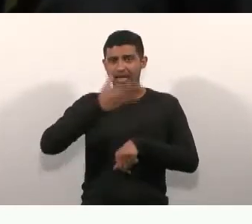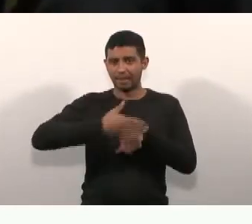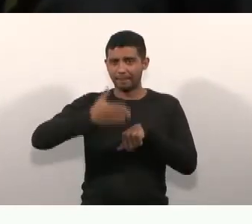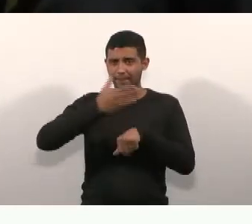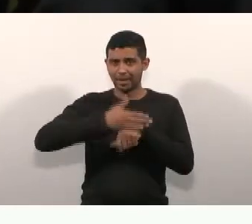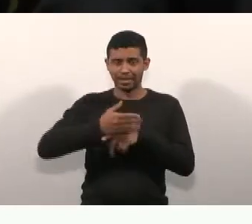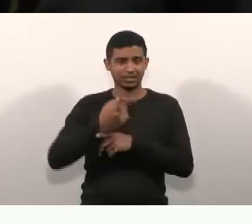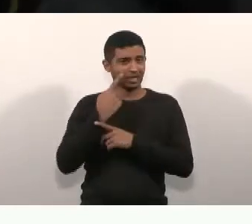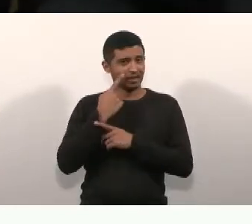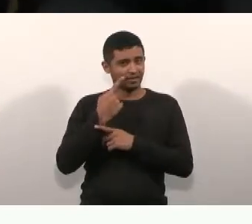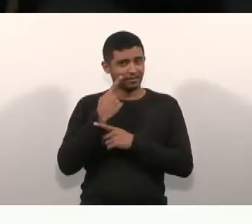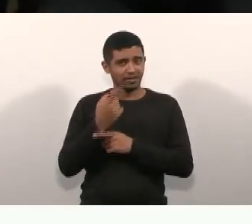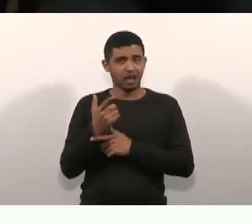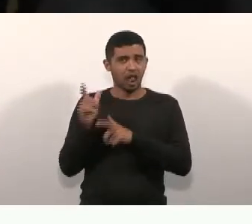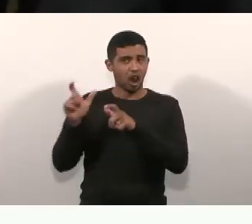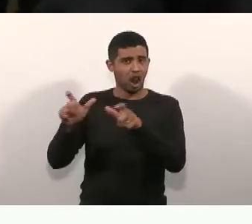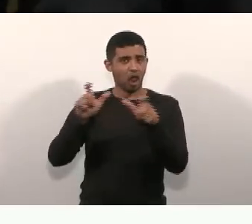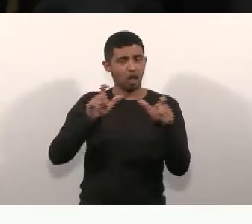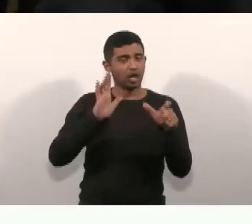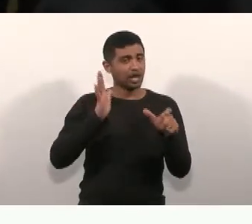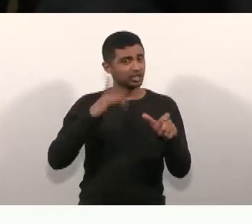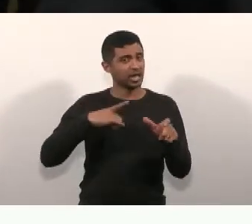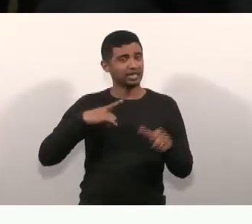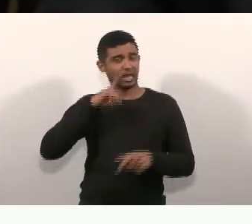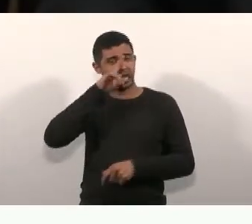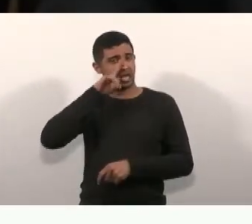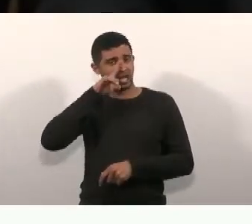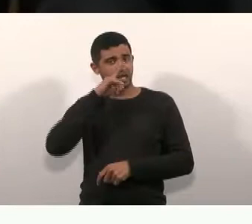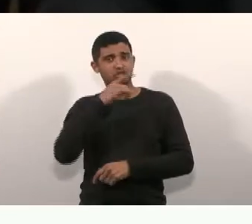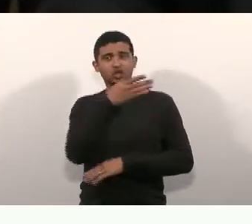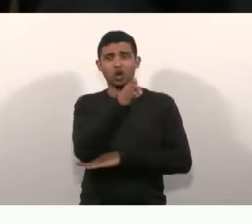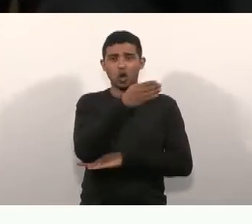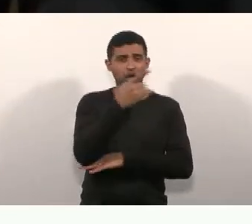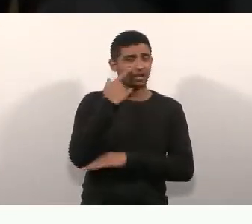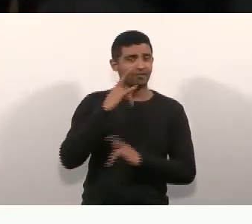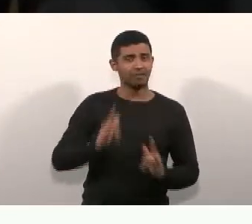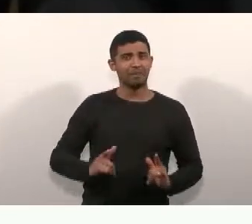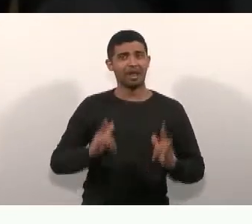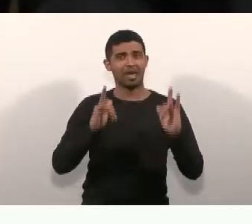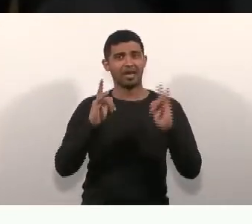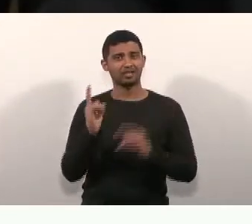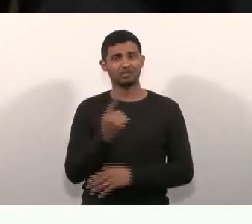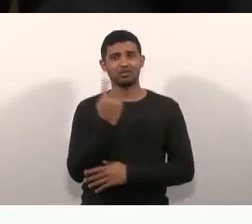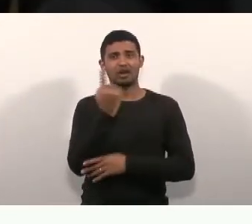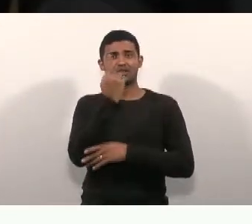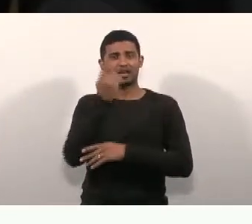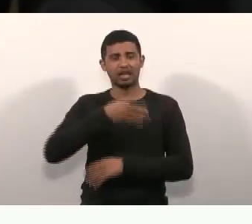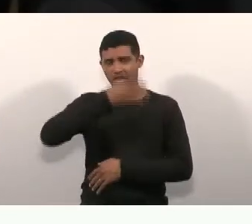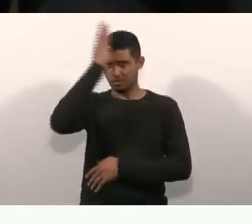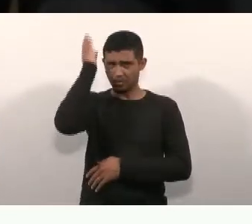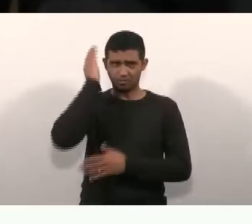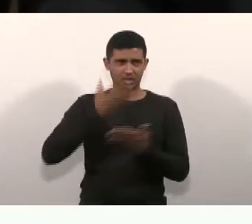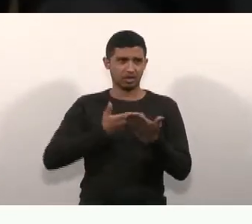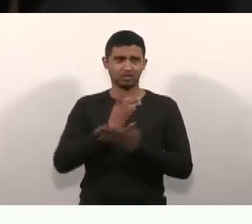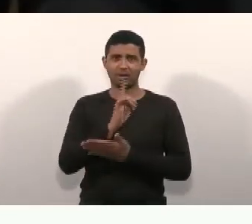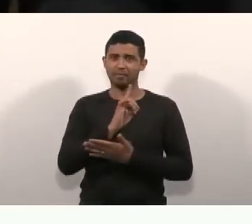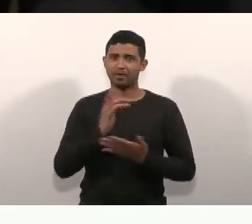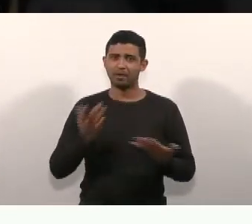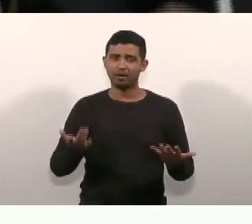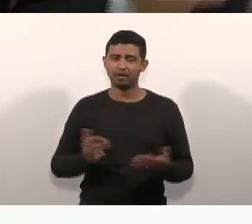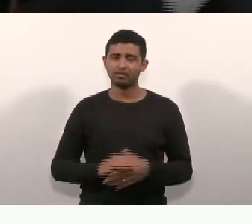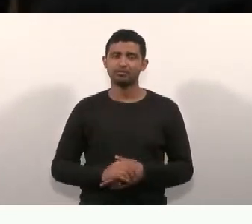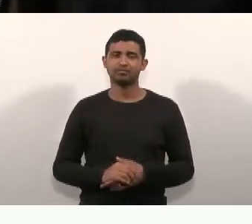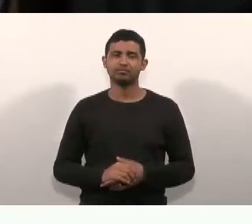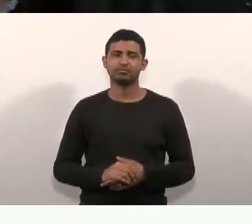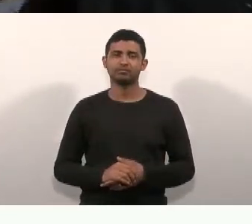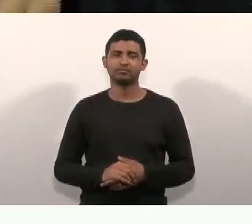gente for ver aonde já tem os altos riscos, como os hotéis, grandes redes, prédios muito altos, o bombeiro nem aprova sem isso. Então você começa